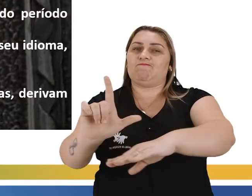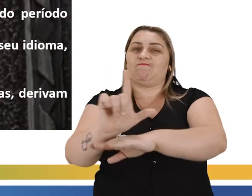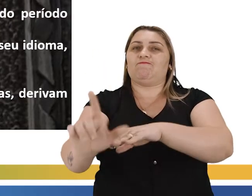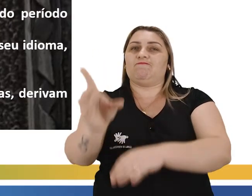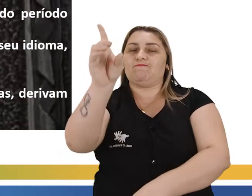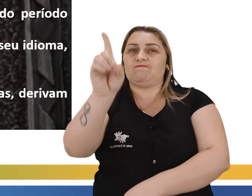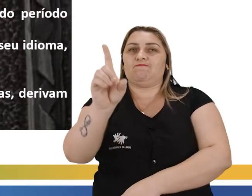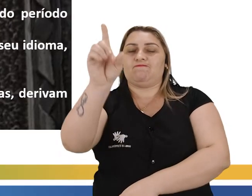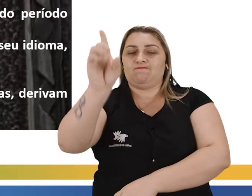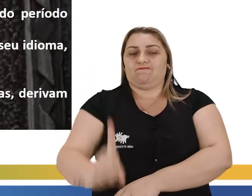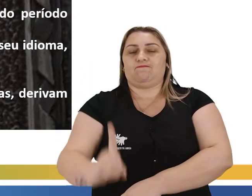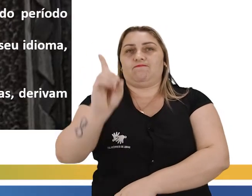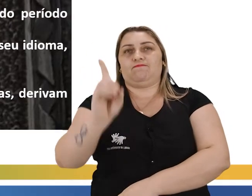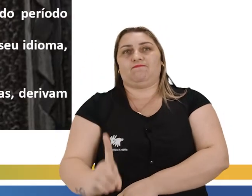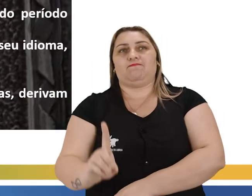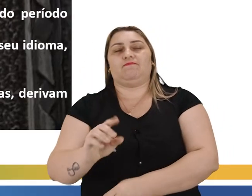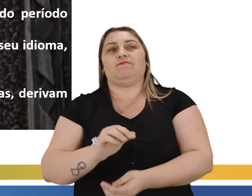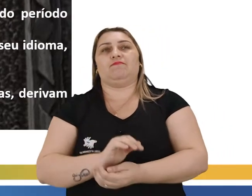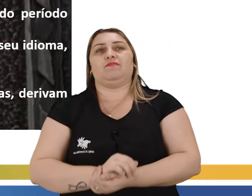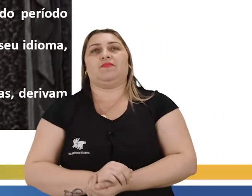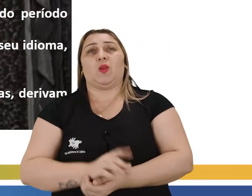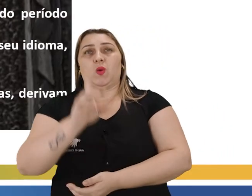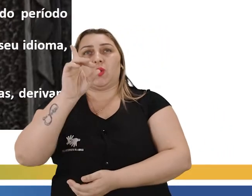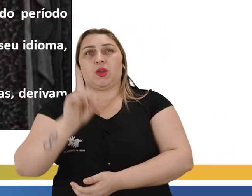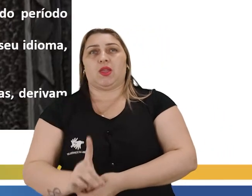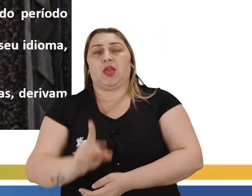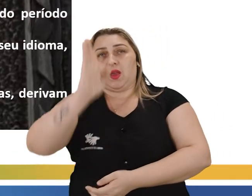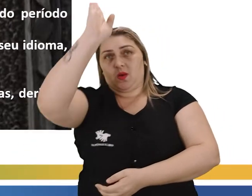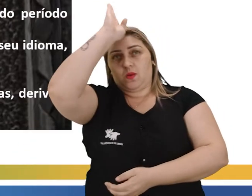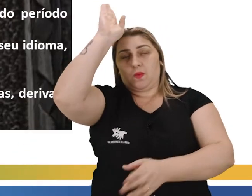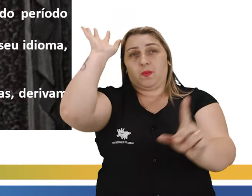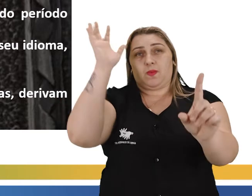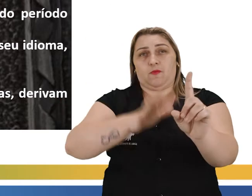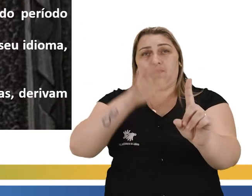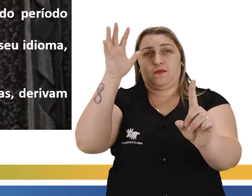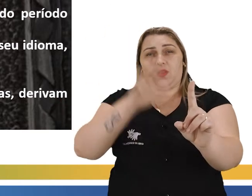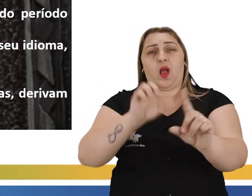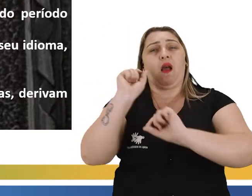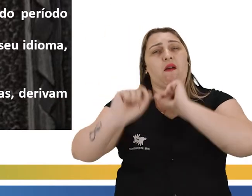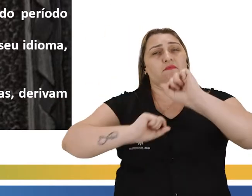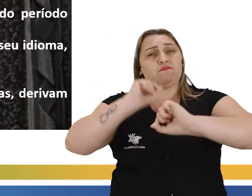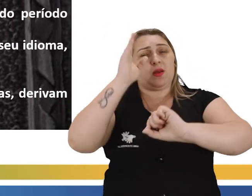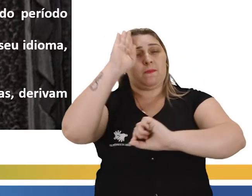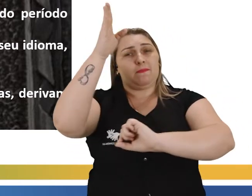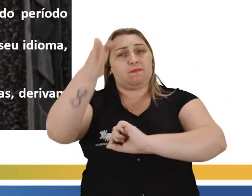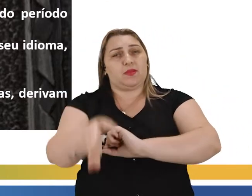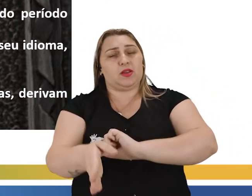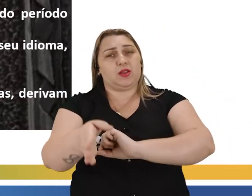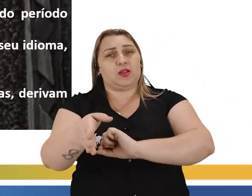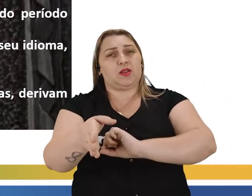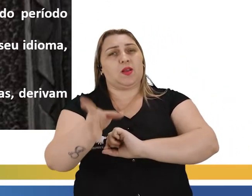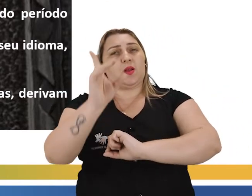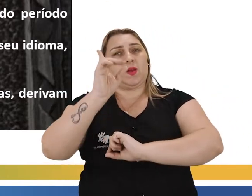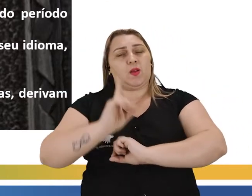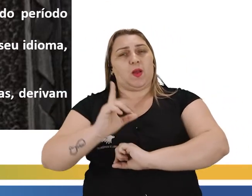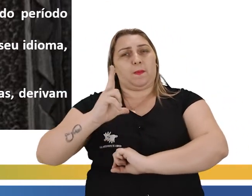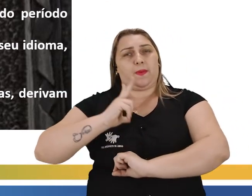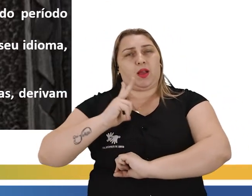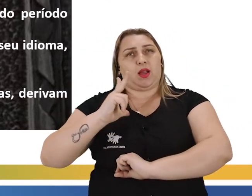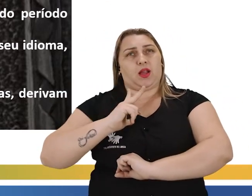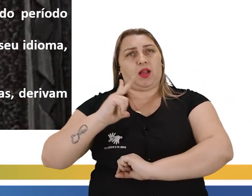direito, tá? Então, o direito romano influencia e muito, principalmente a questão do direito